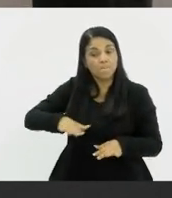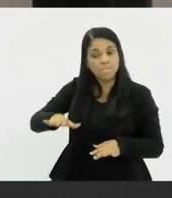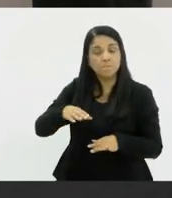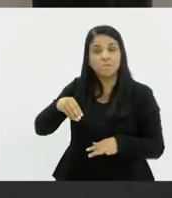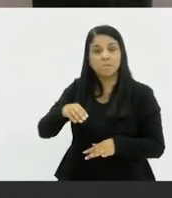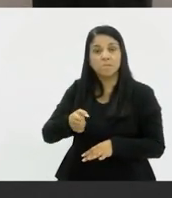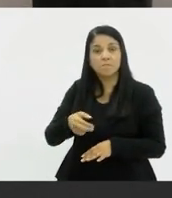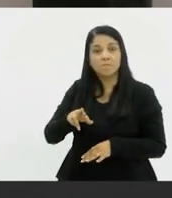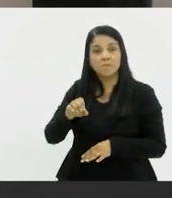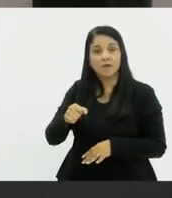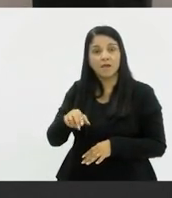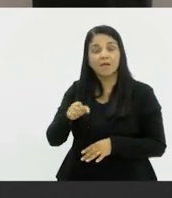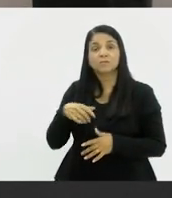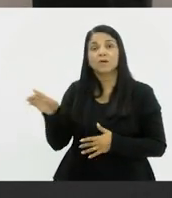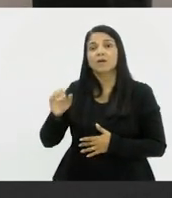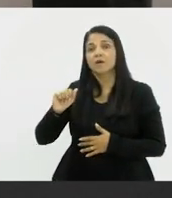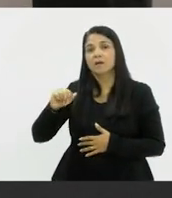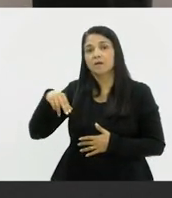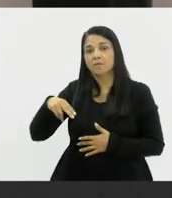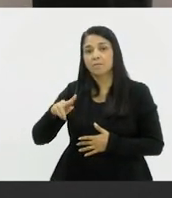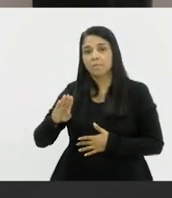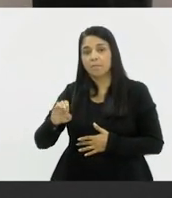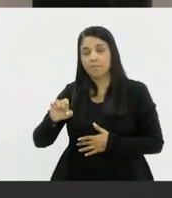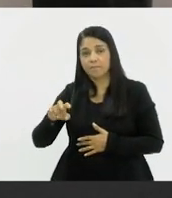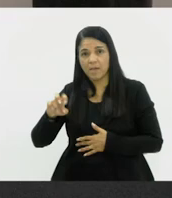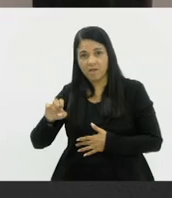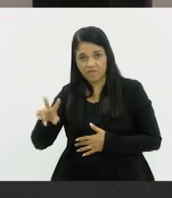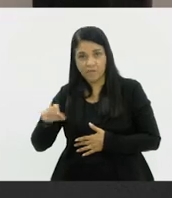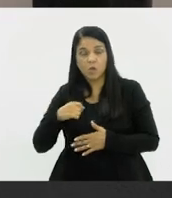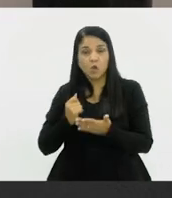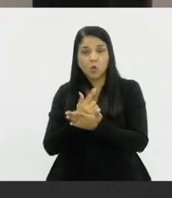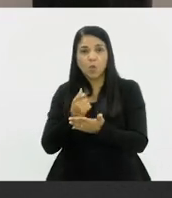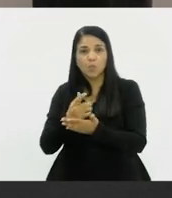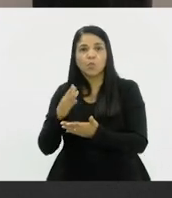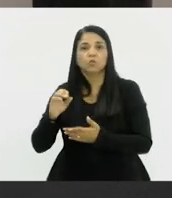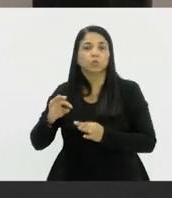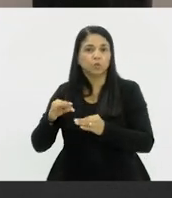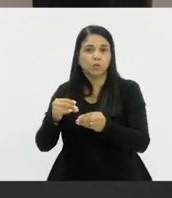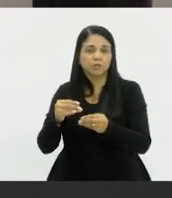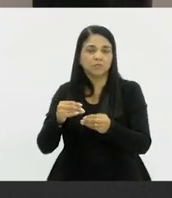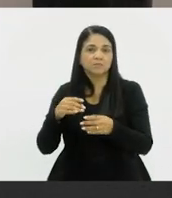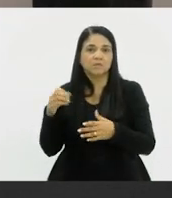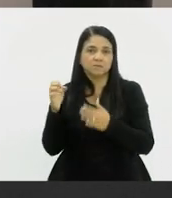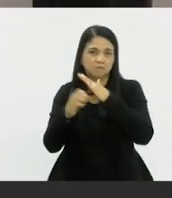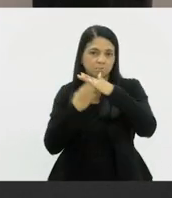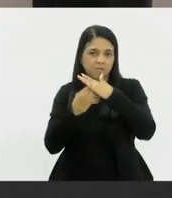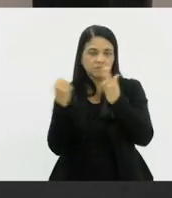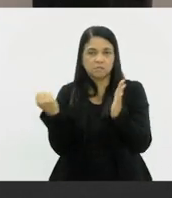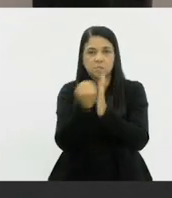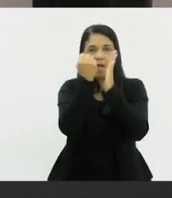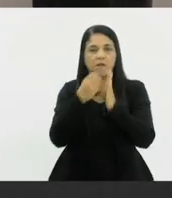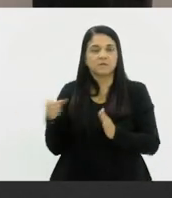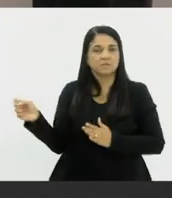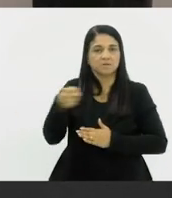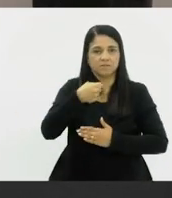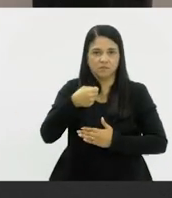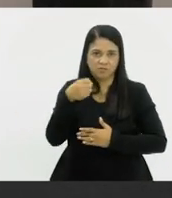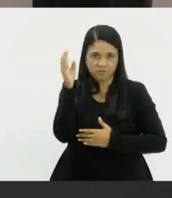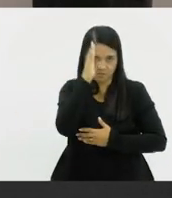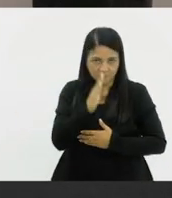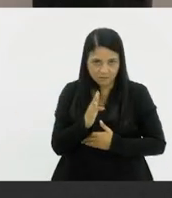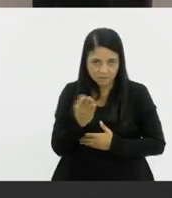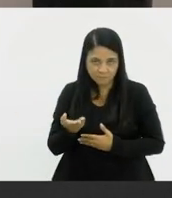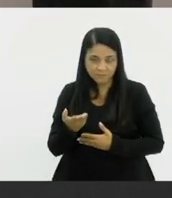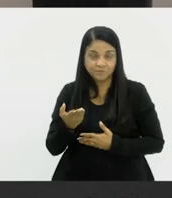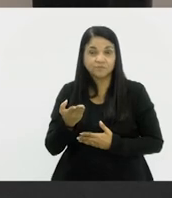exemplo a Ambev comprou a Antártica comprou a Brama comprou a scol comprou praticamente todas as marcas de cervejas nacionais né